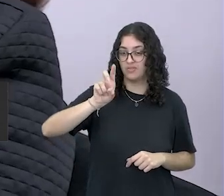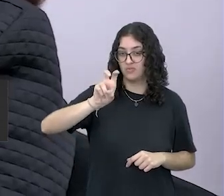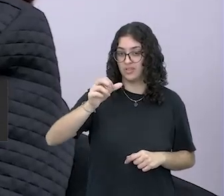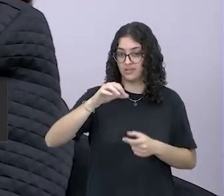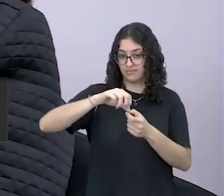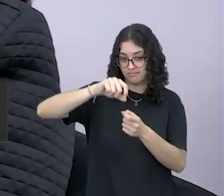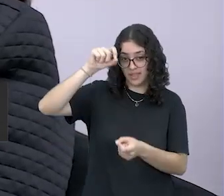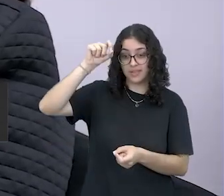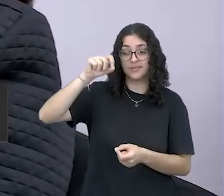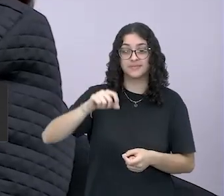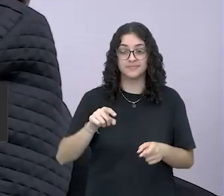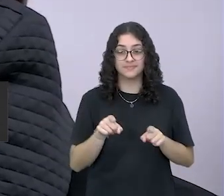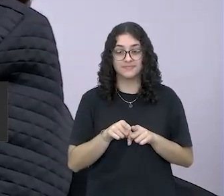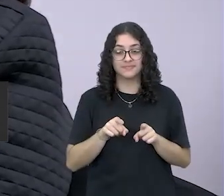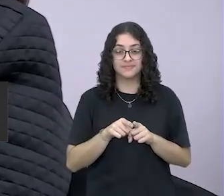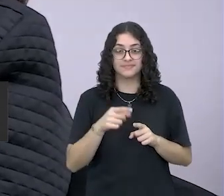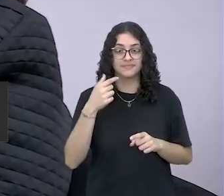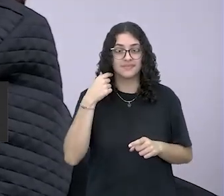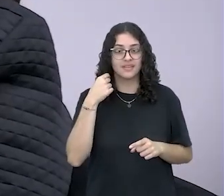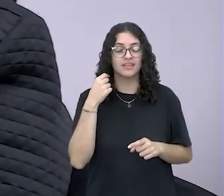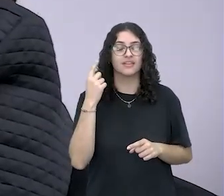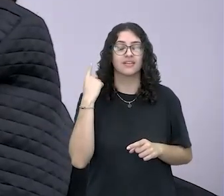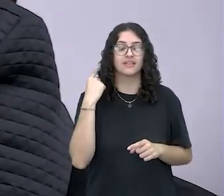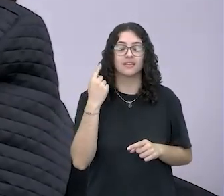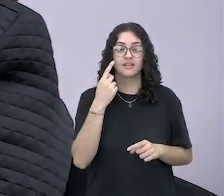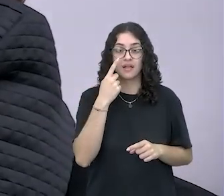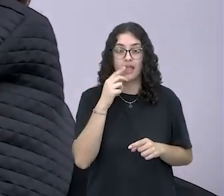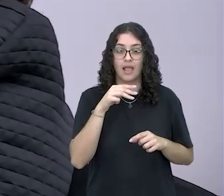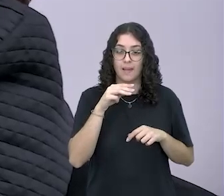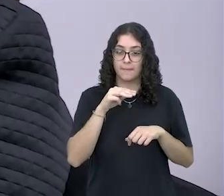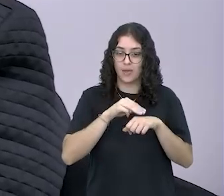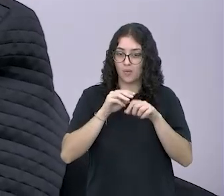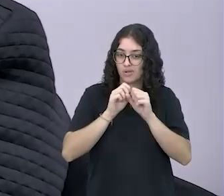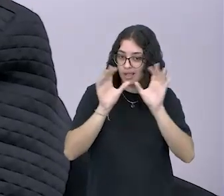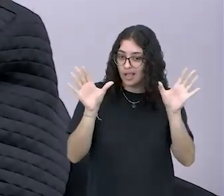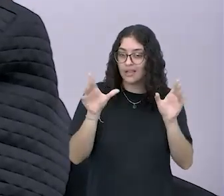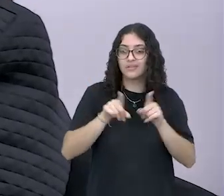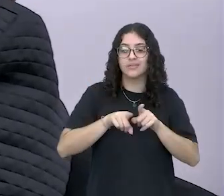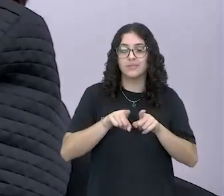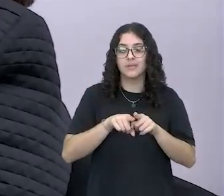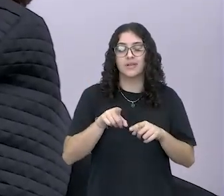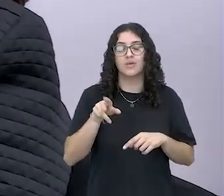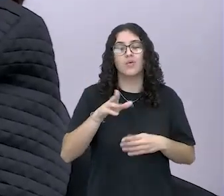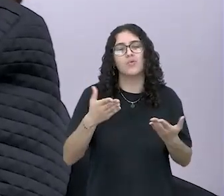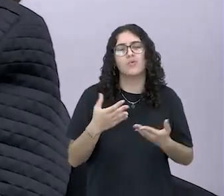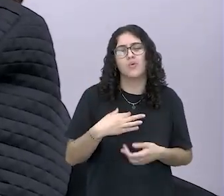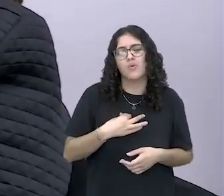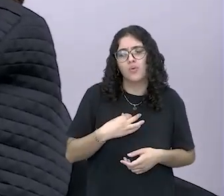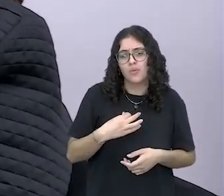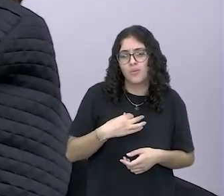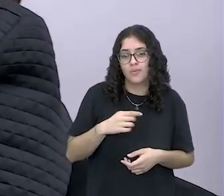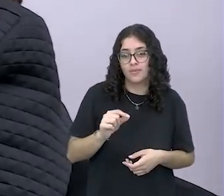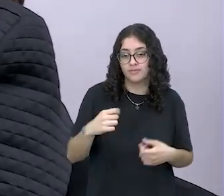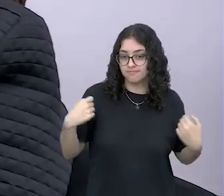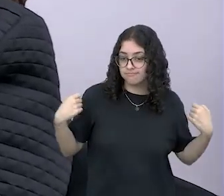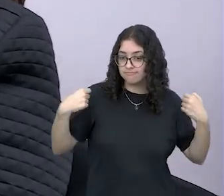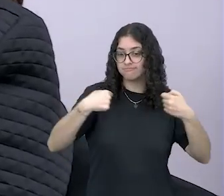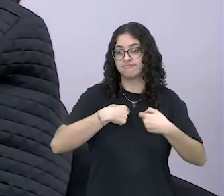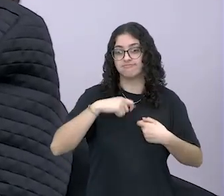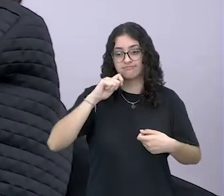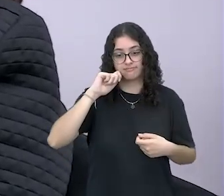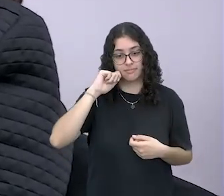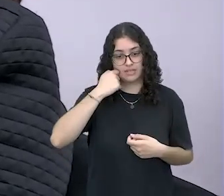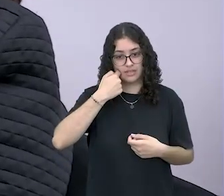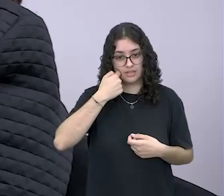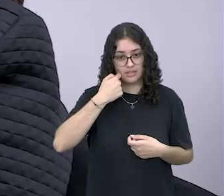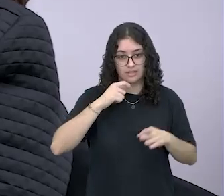1,56 m, eu tenho cabelos castanhos, olhos castanhos, eu estou vestindo hoje um casaco preto,